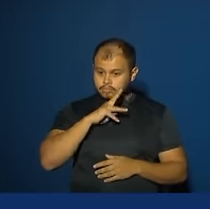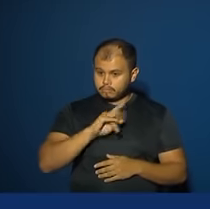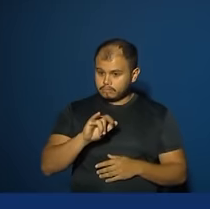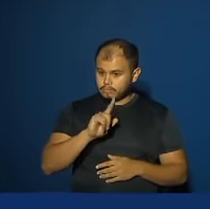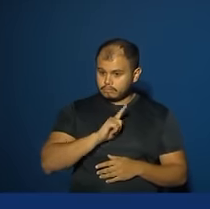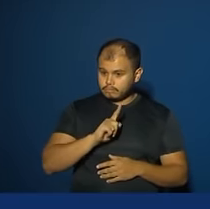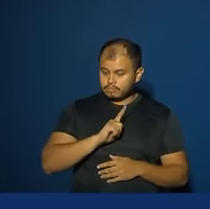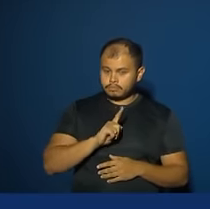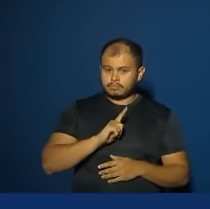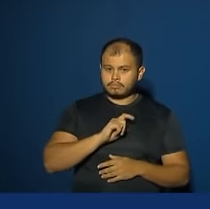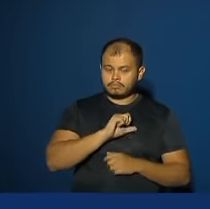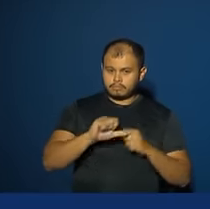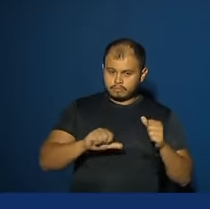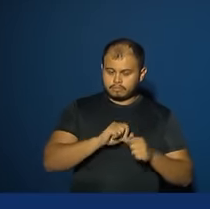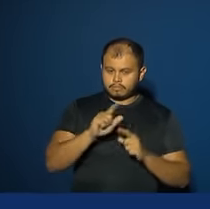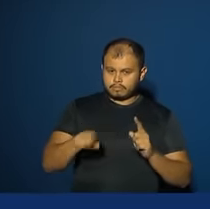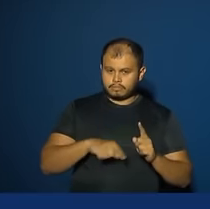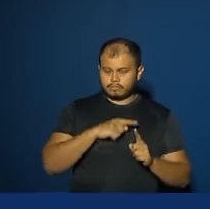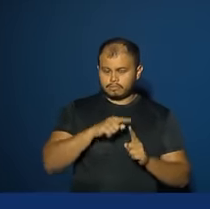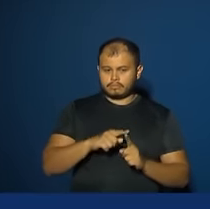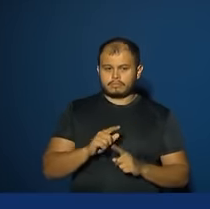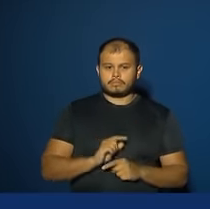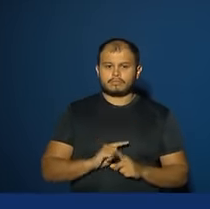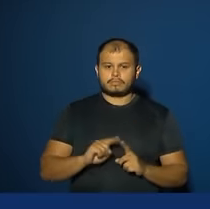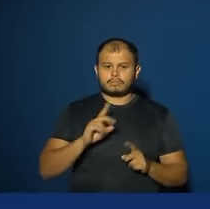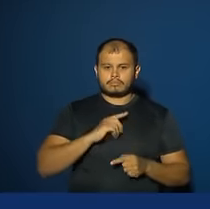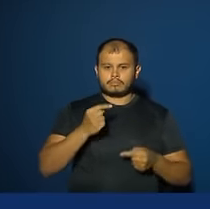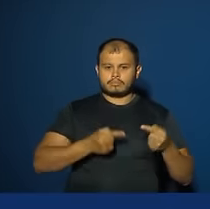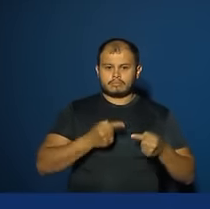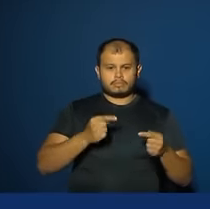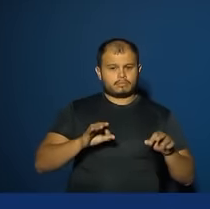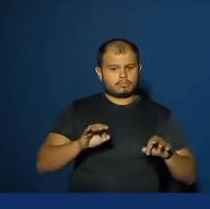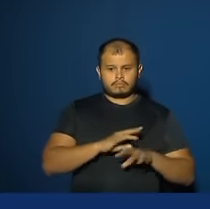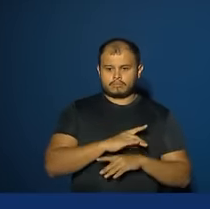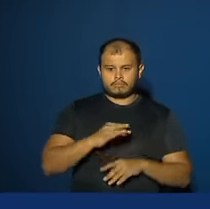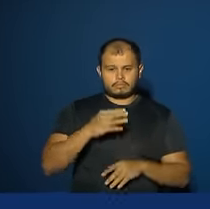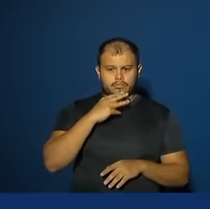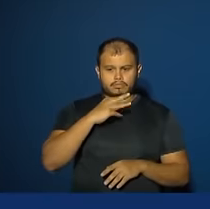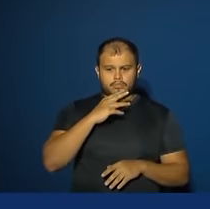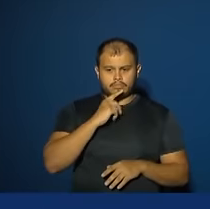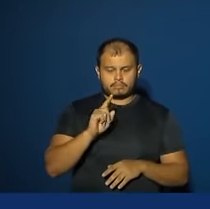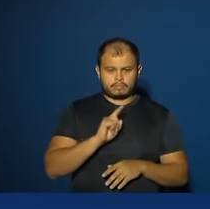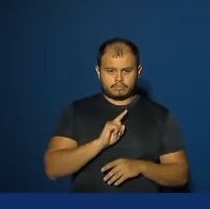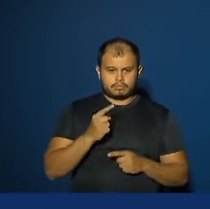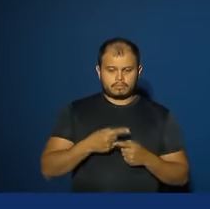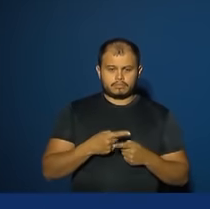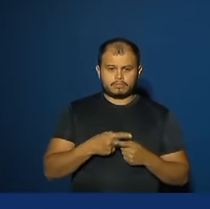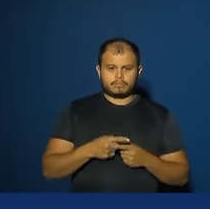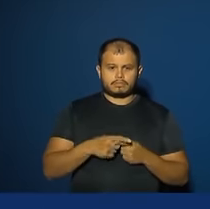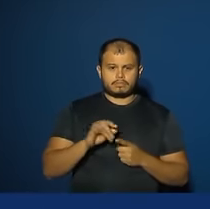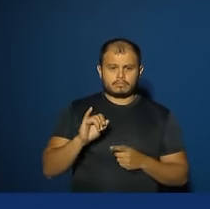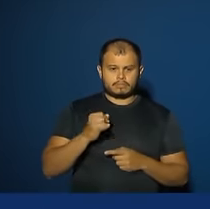contingenciamento, se vai ter ou não mudança de meta. Eu acho que esse debate não termina em março, tá? Porque a receita do governo